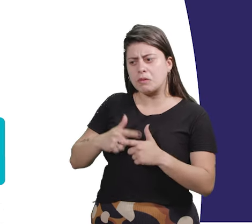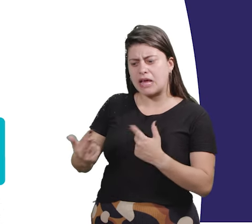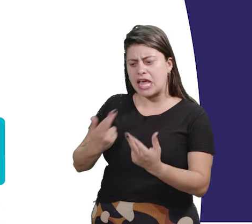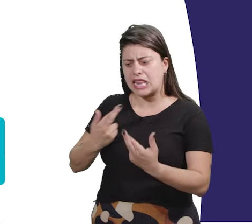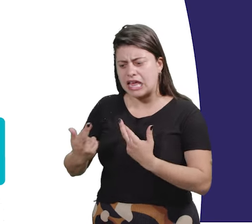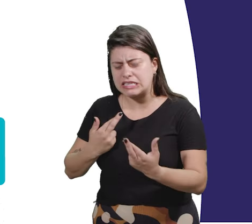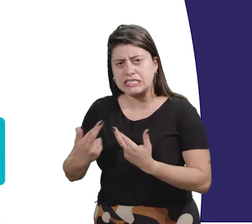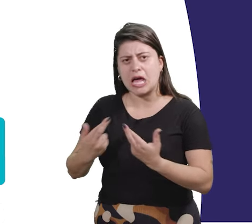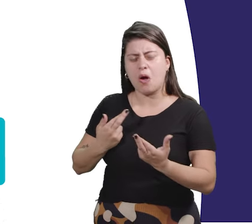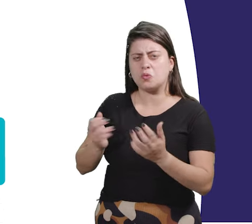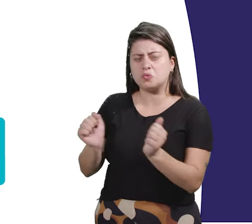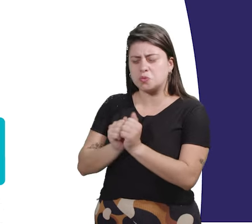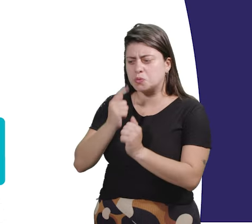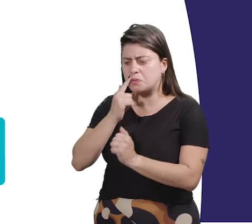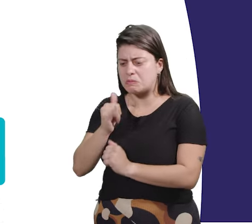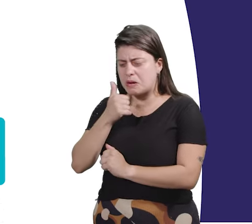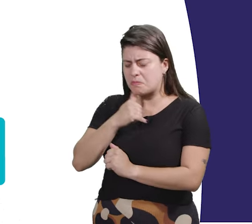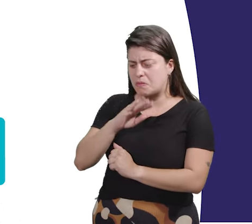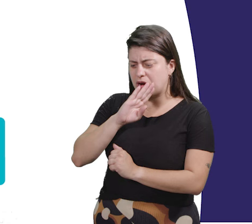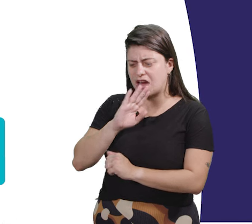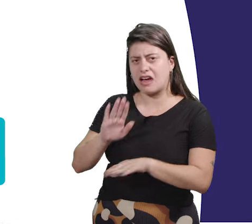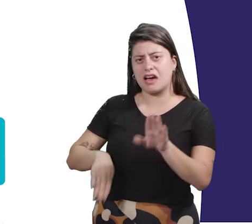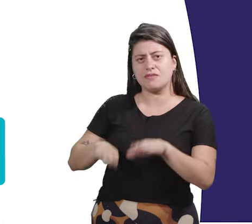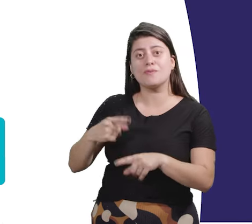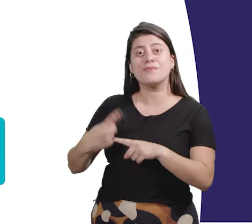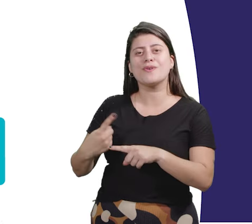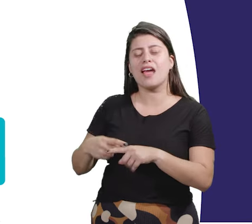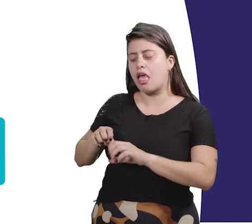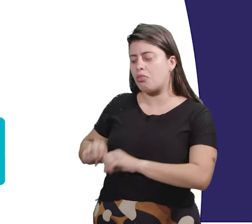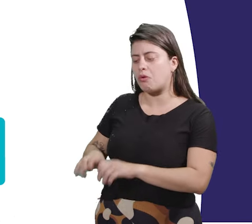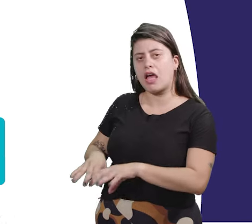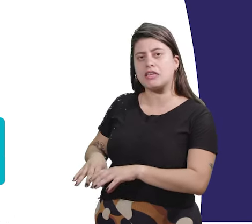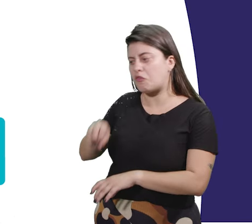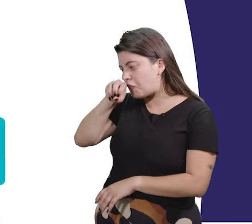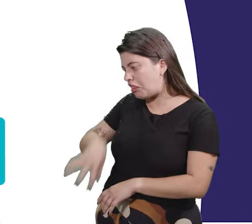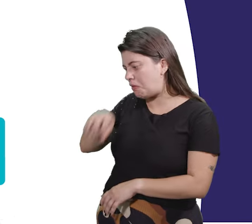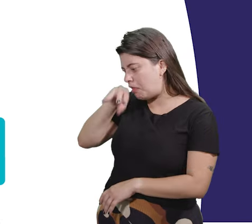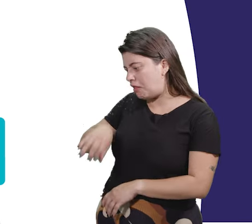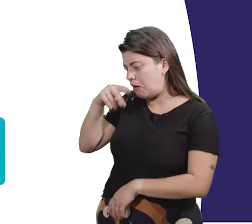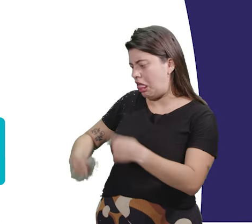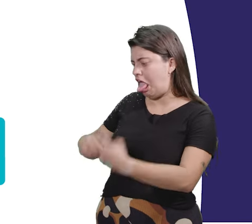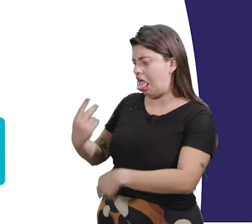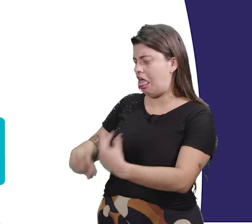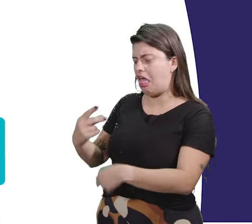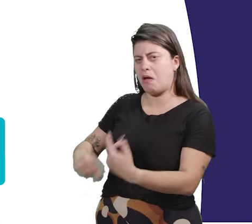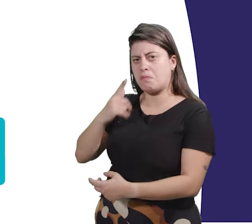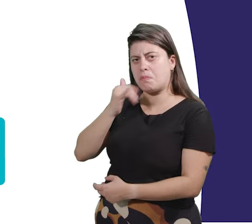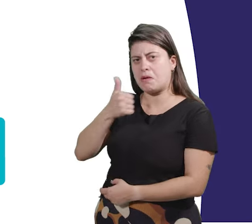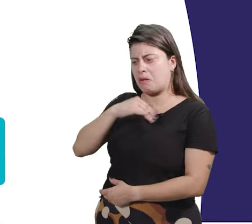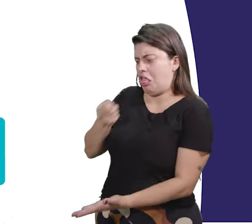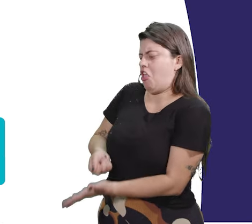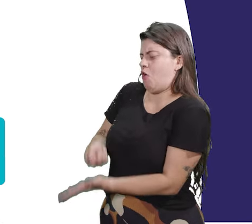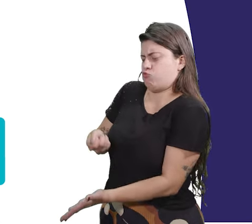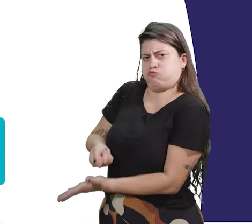fraternas com os pais. Muitas delas derivadas dessa educação pautada na violência. Os pais eram muito agressivos, muito rígidos, né? Nós